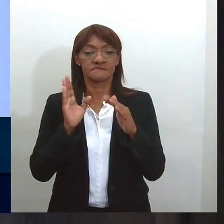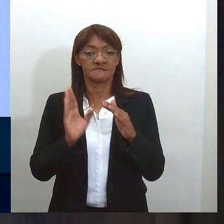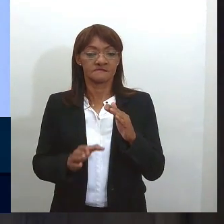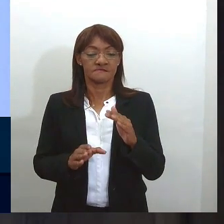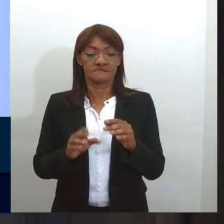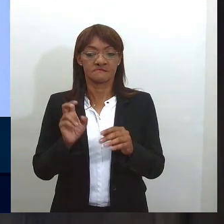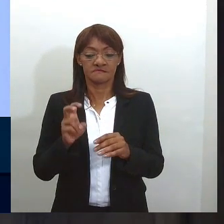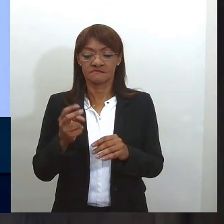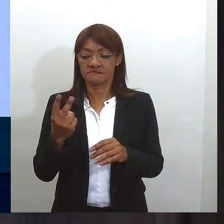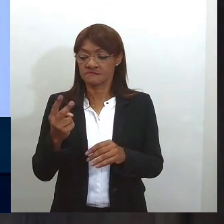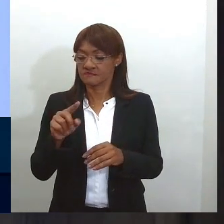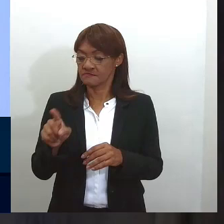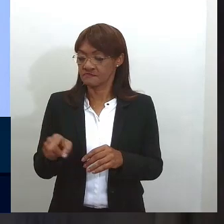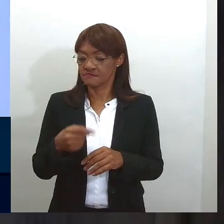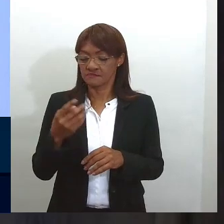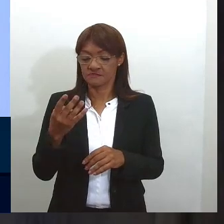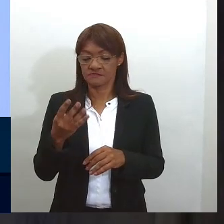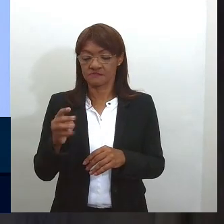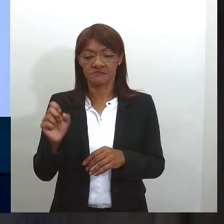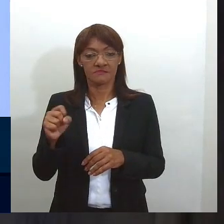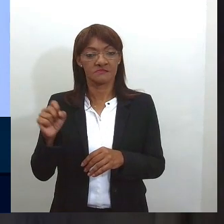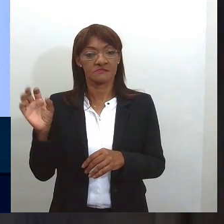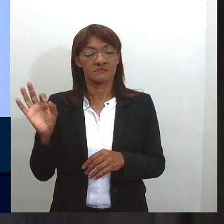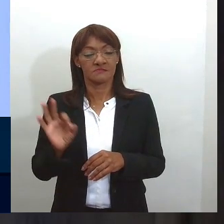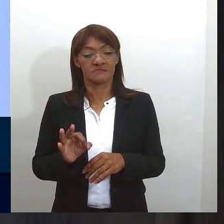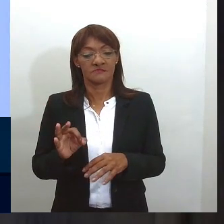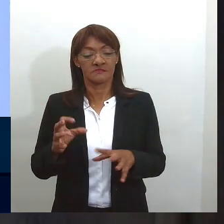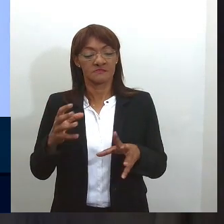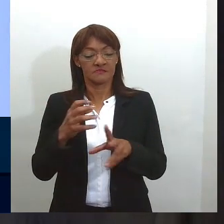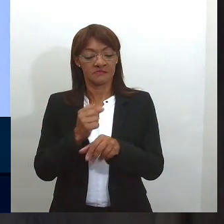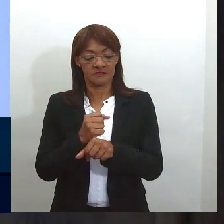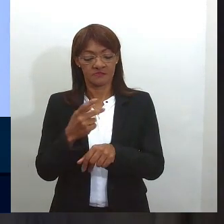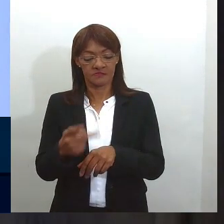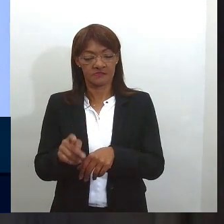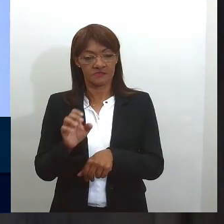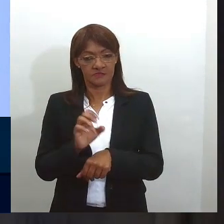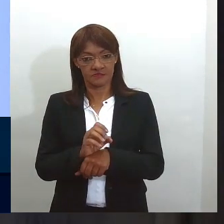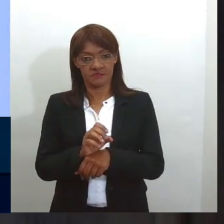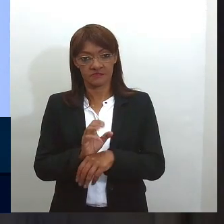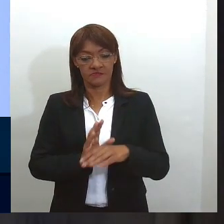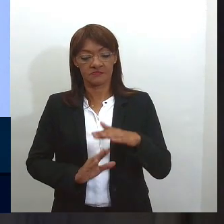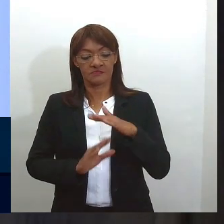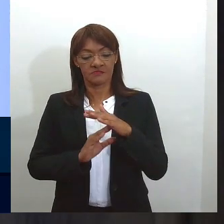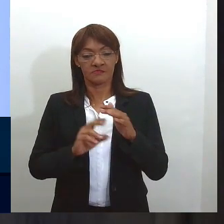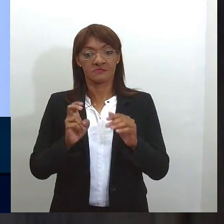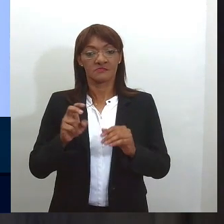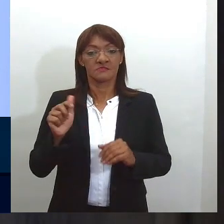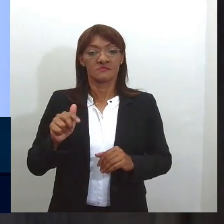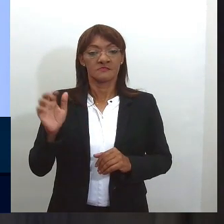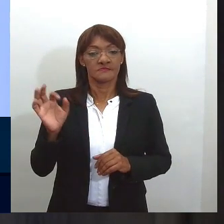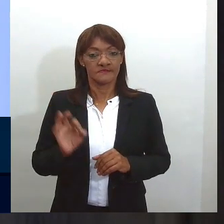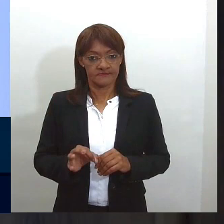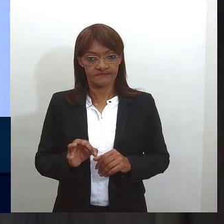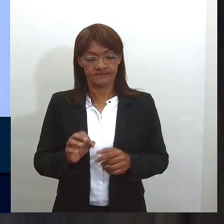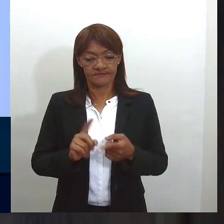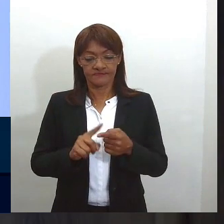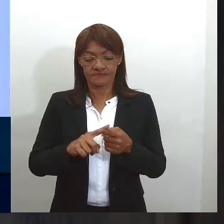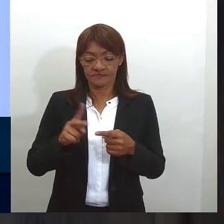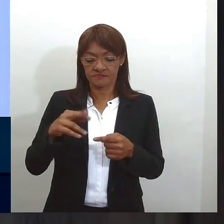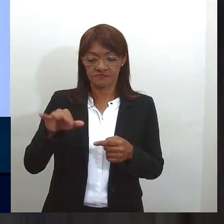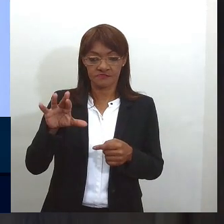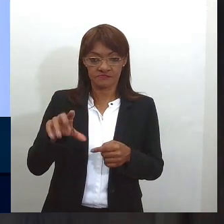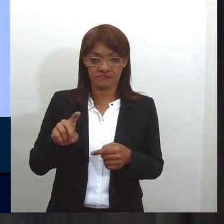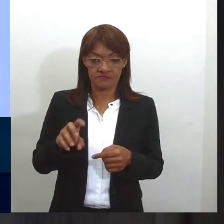52,48% no total do Estado, o limite prudencial é de 57%, o limite máximo é de 60%. Como eu falei, o fato da gente